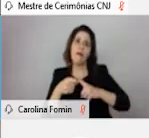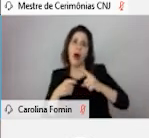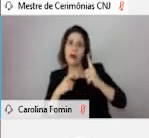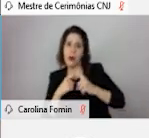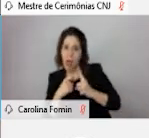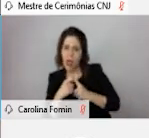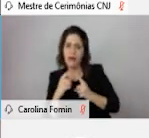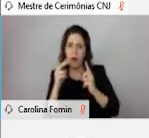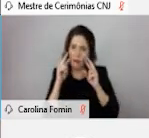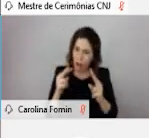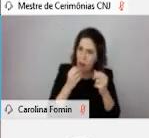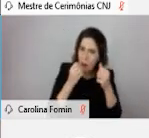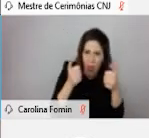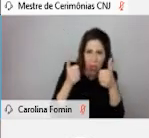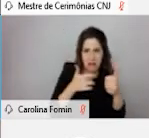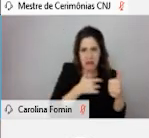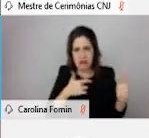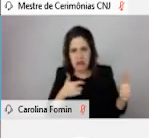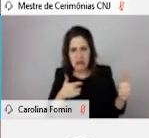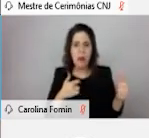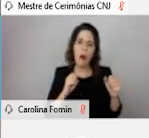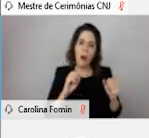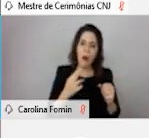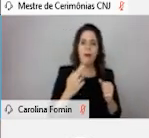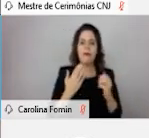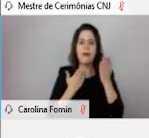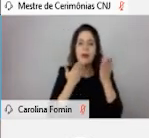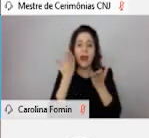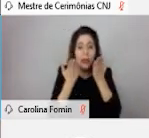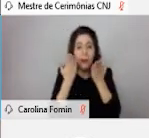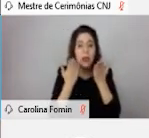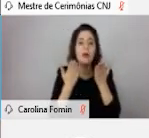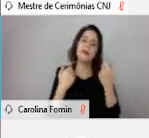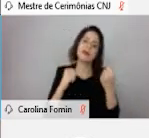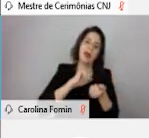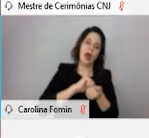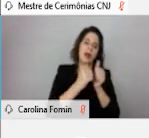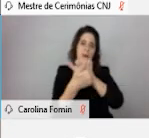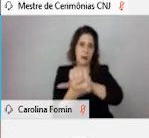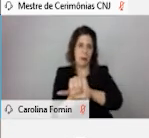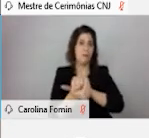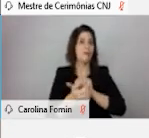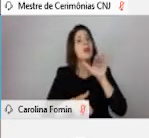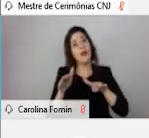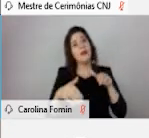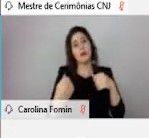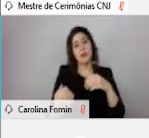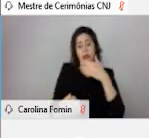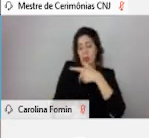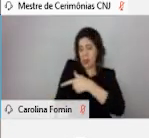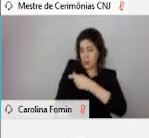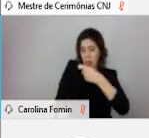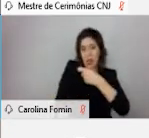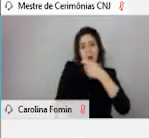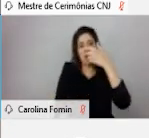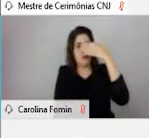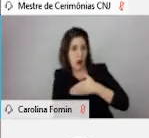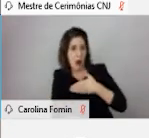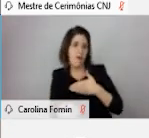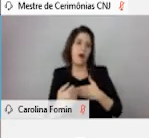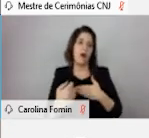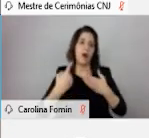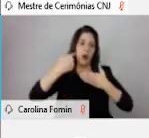sua terapêutica. Frequentemente, durante esse processo, você acaba fazendo exames, biópsias, por aí vai. E esse é um ciclo, né, que está